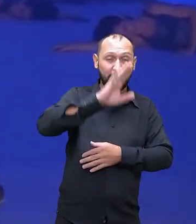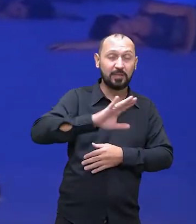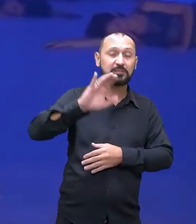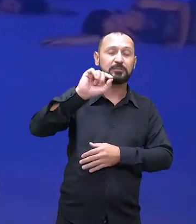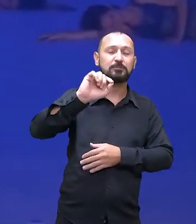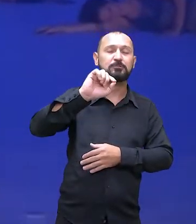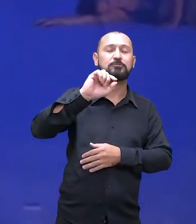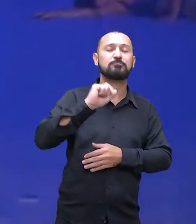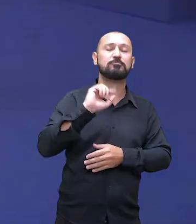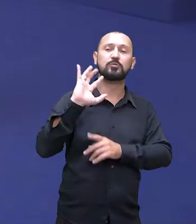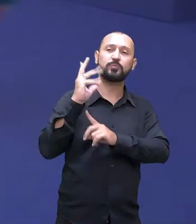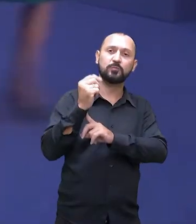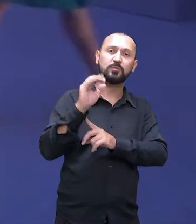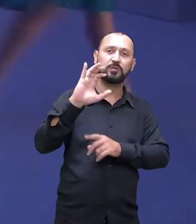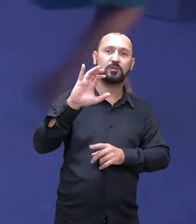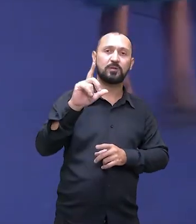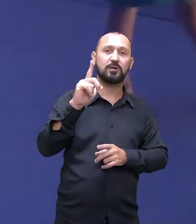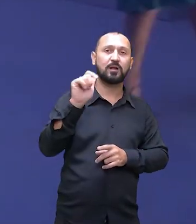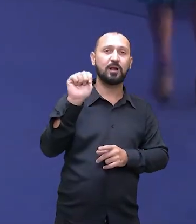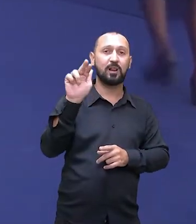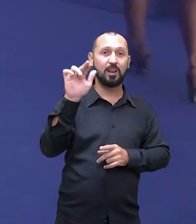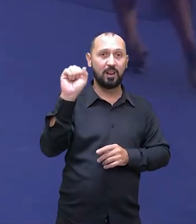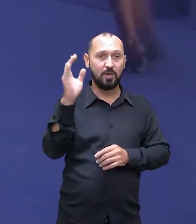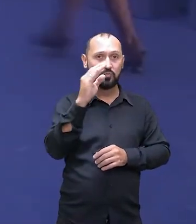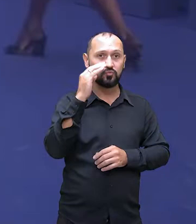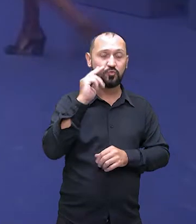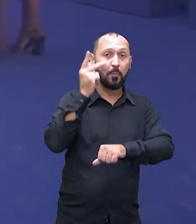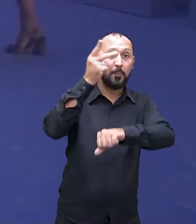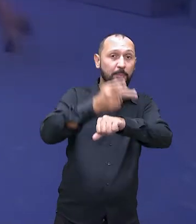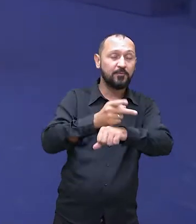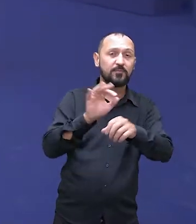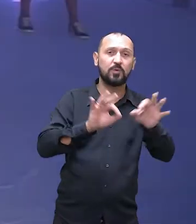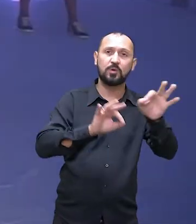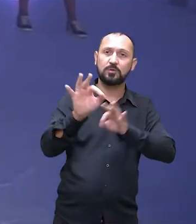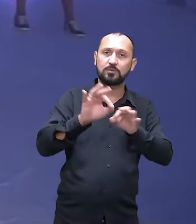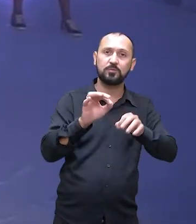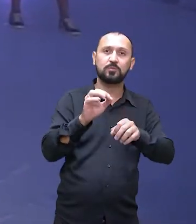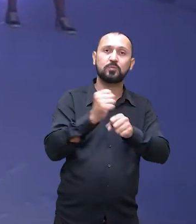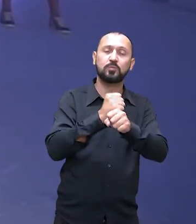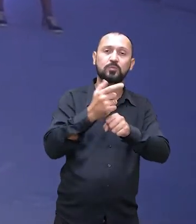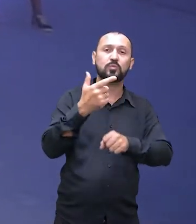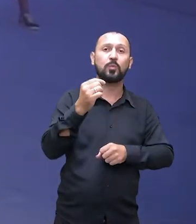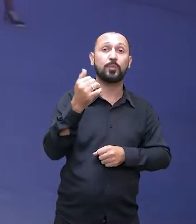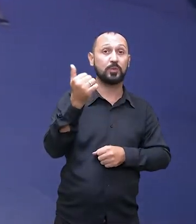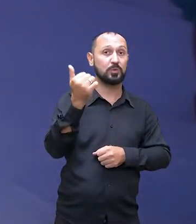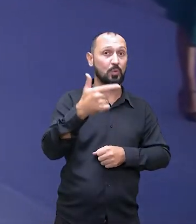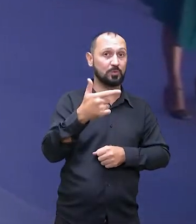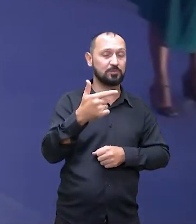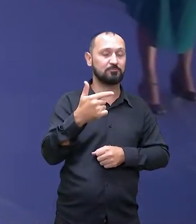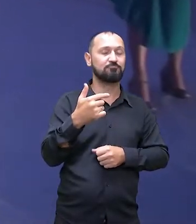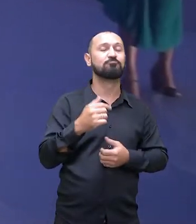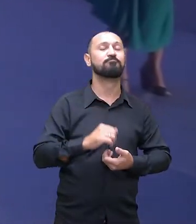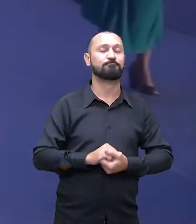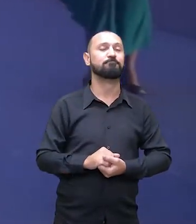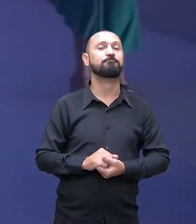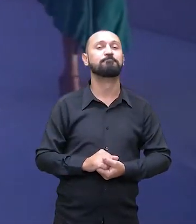Nacional de Artes, com o prêmio Klaus Viana 2011 e realizado em 2012.